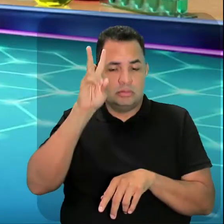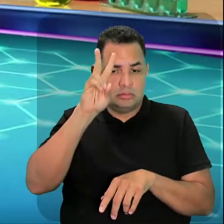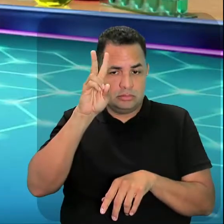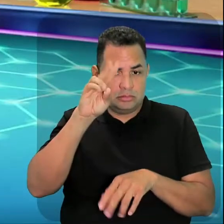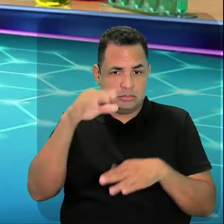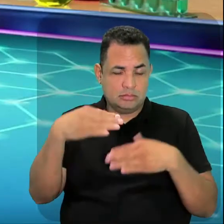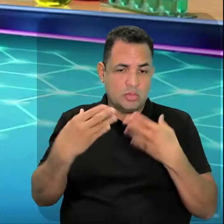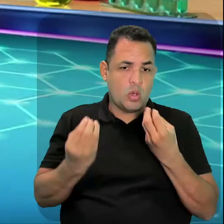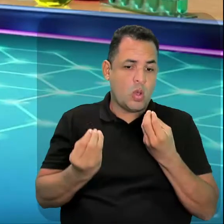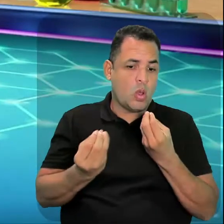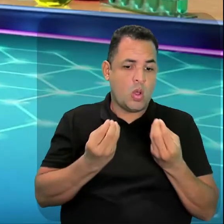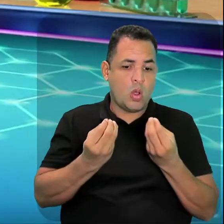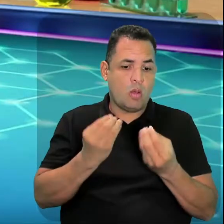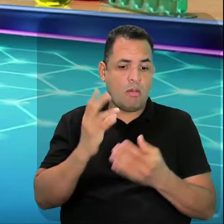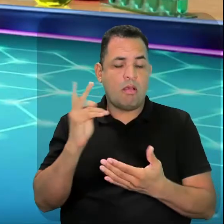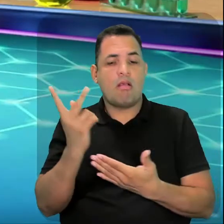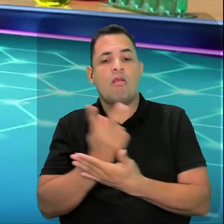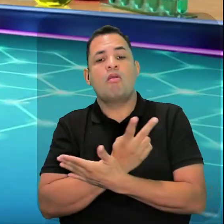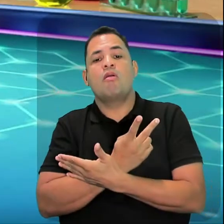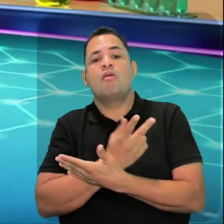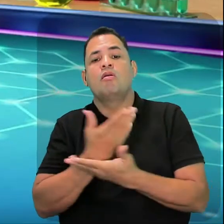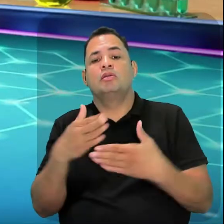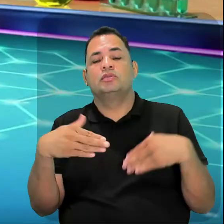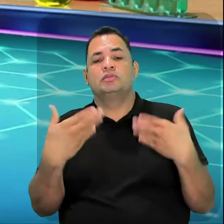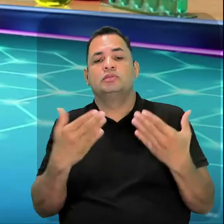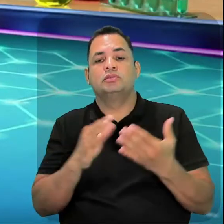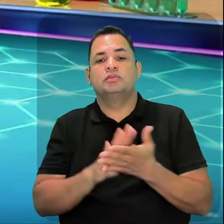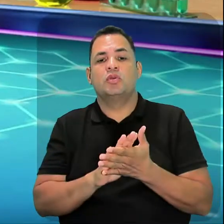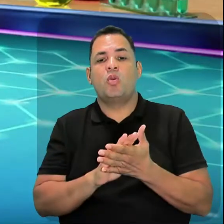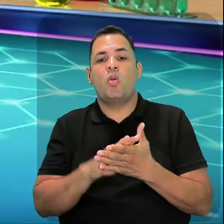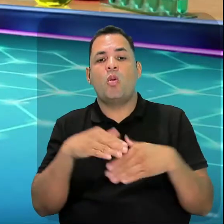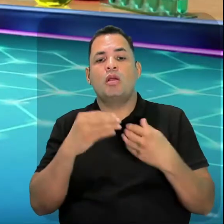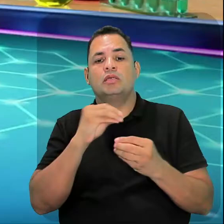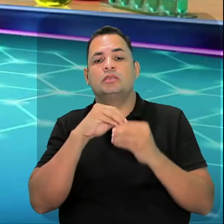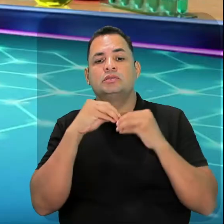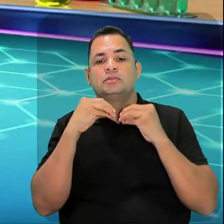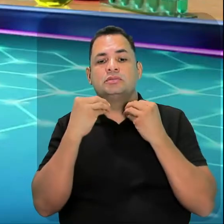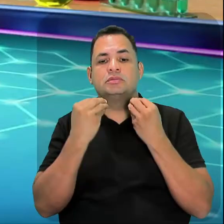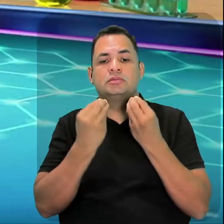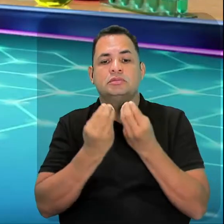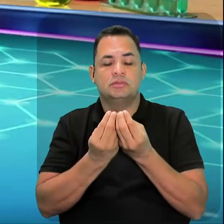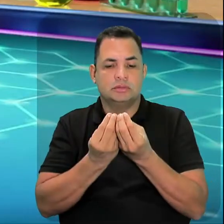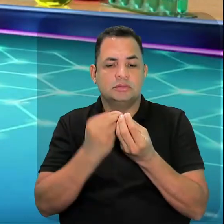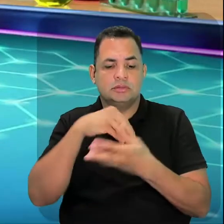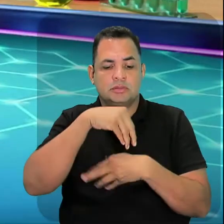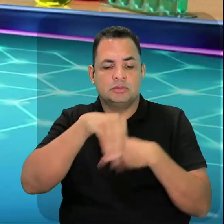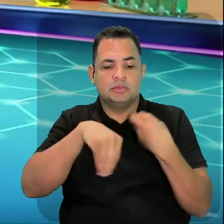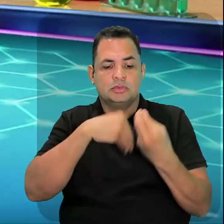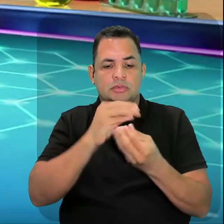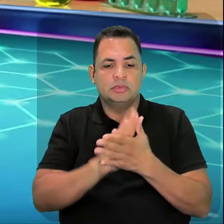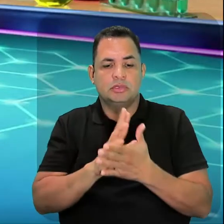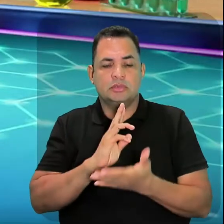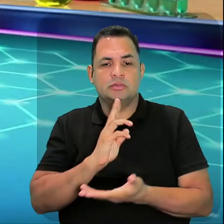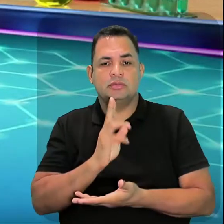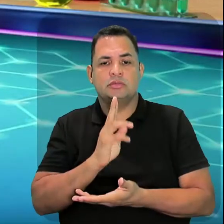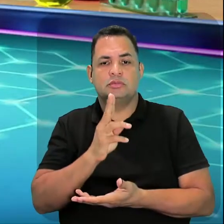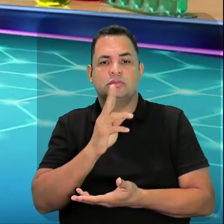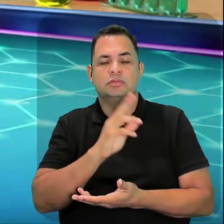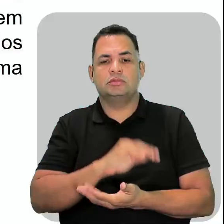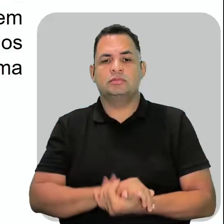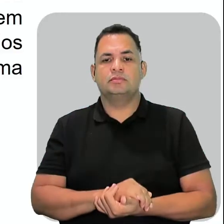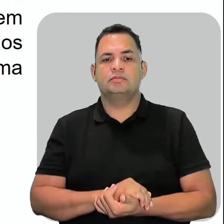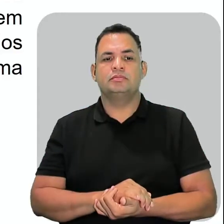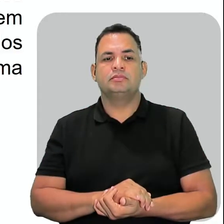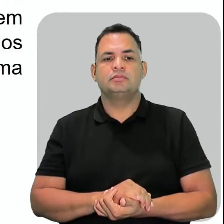lembrar como que ocorrem essas reações e quais as substâncias que estão envolvidas nesse processo, tá bom? Então